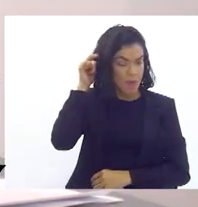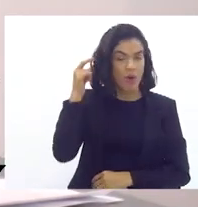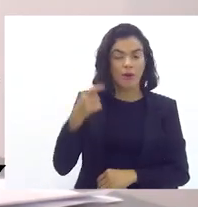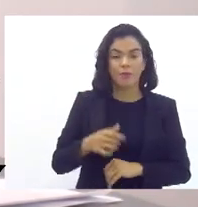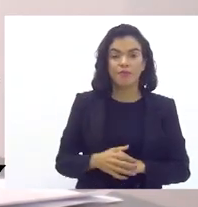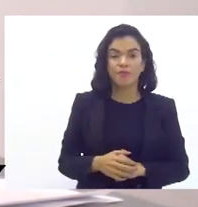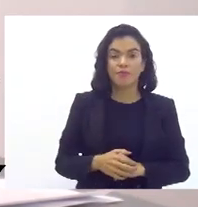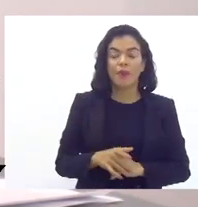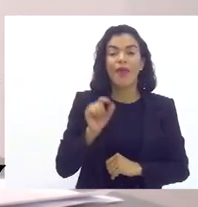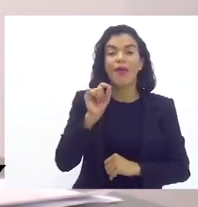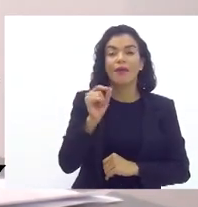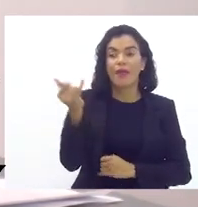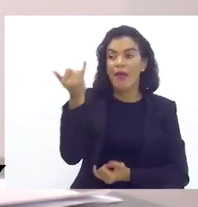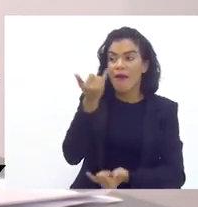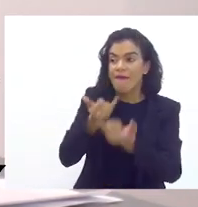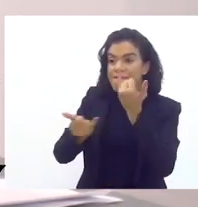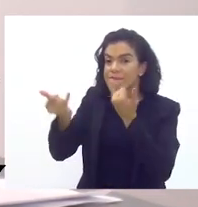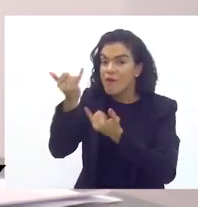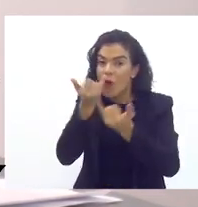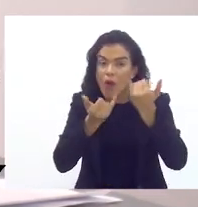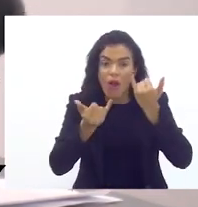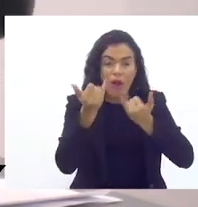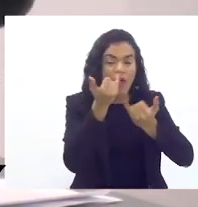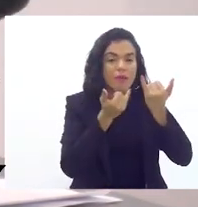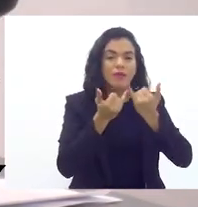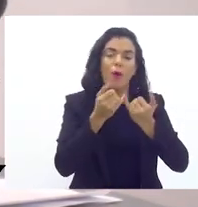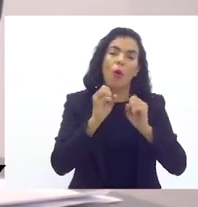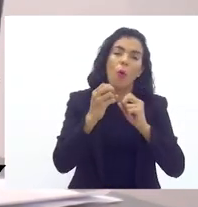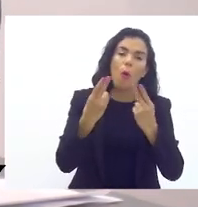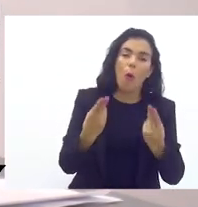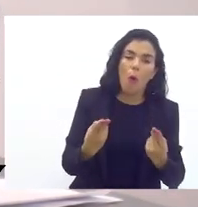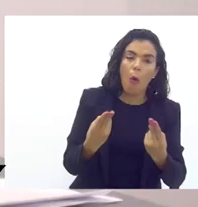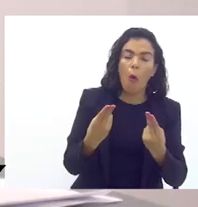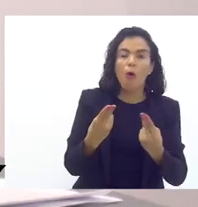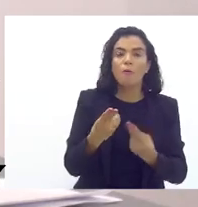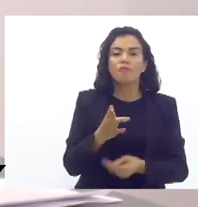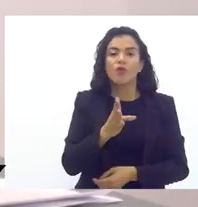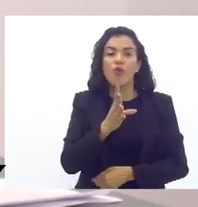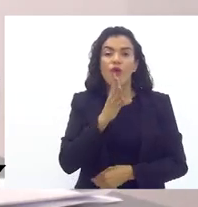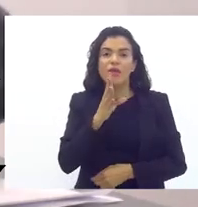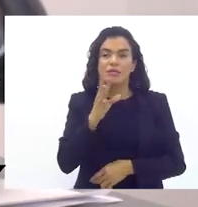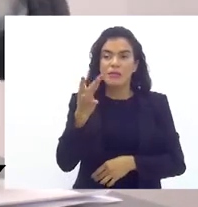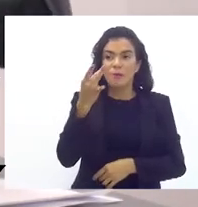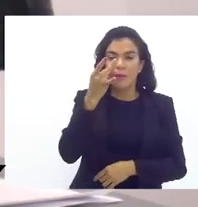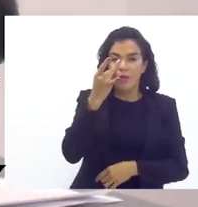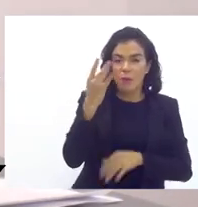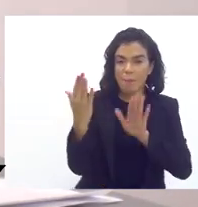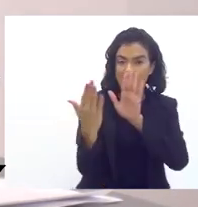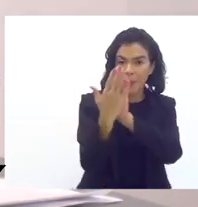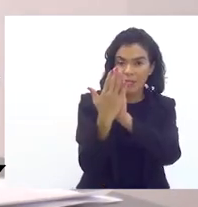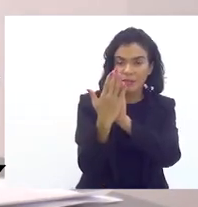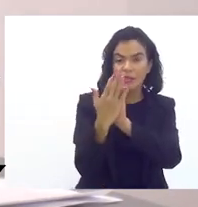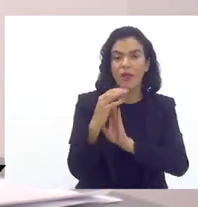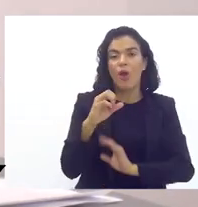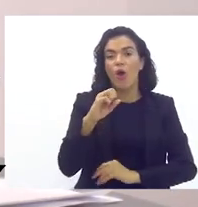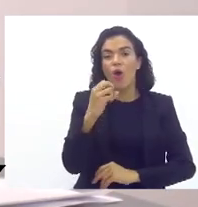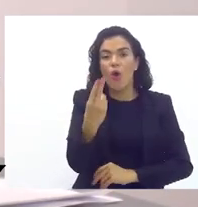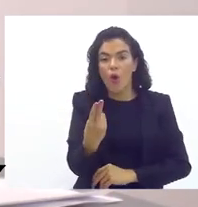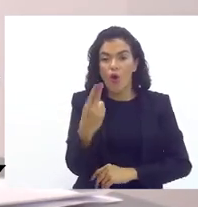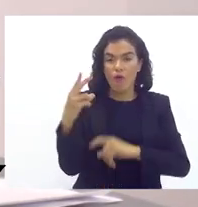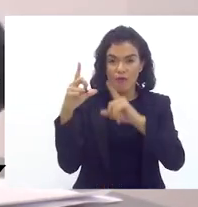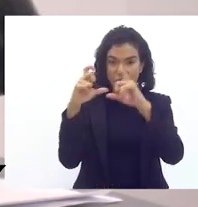a coleta dessa evidência seja ela através de um reconhecimento pessoal seja através de um reconhecimento